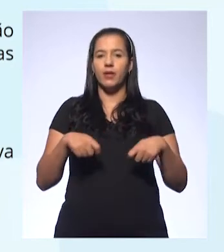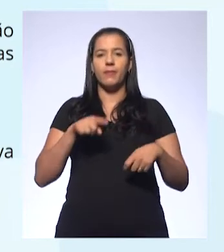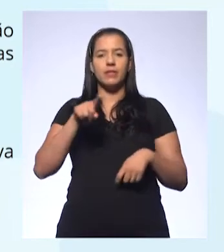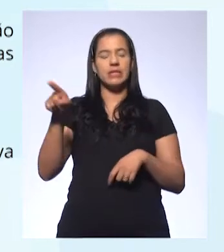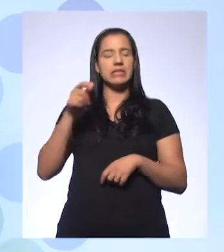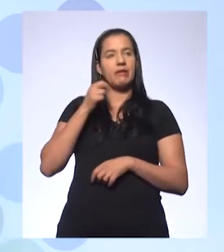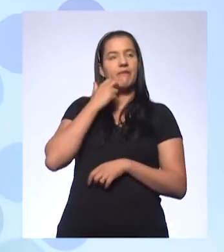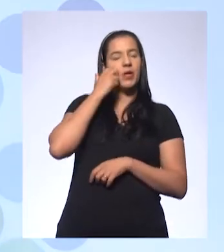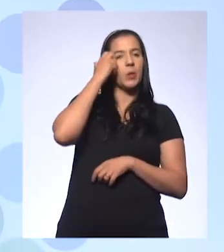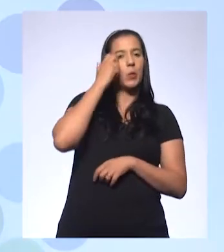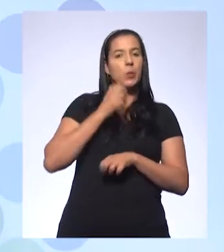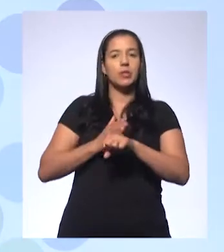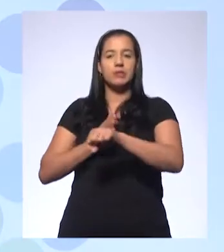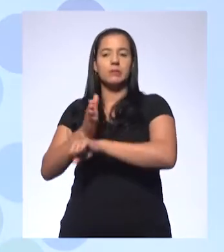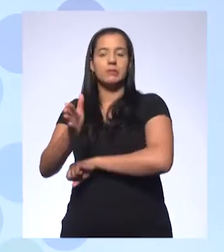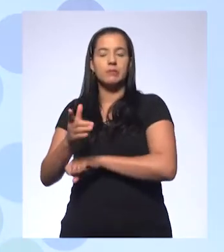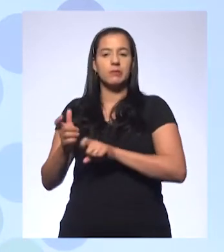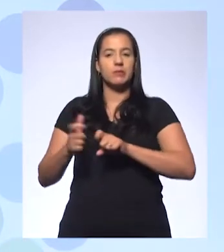ou então não tem